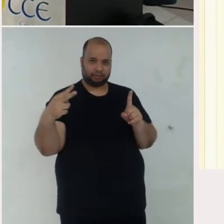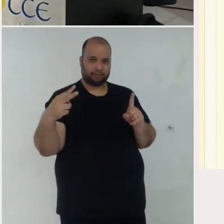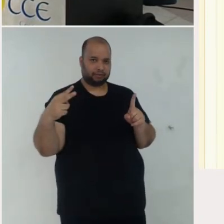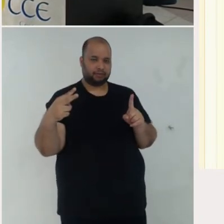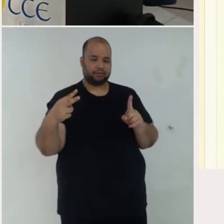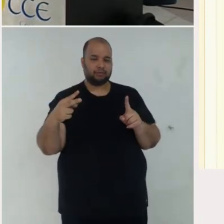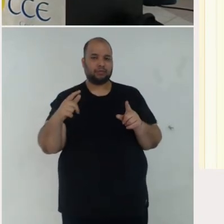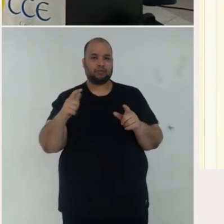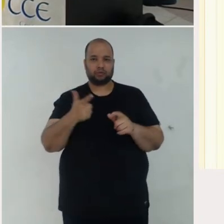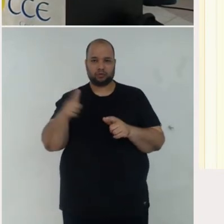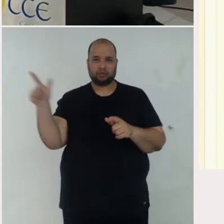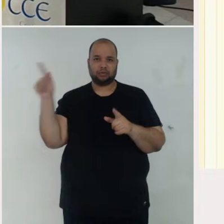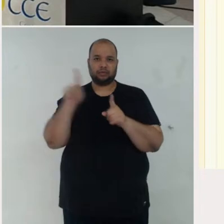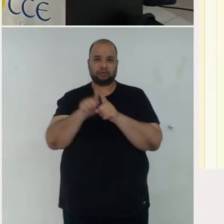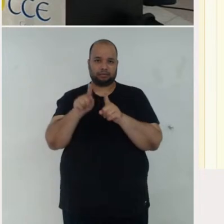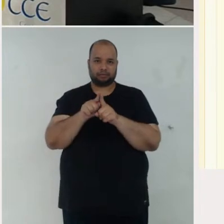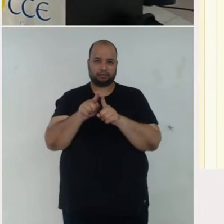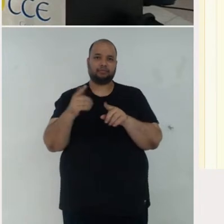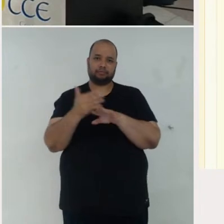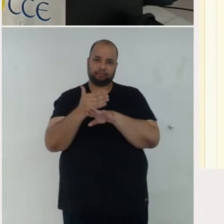outro também faz parte